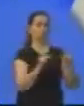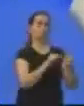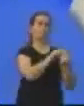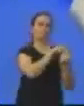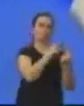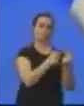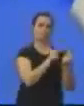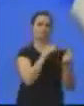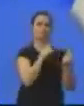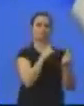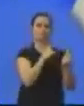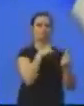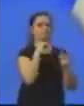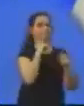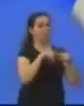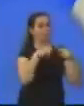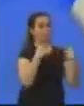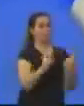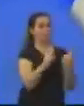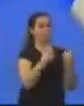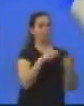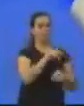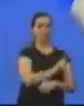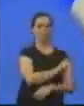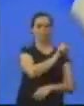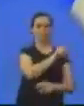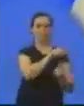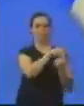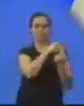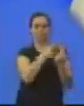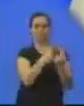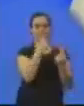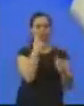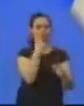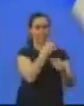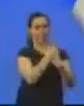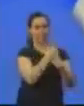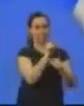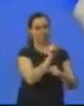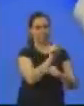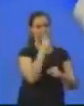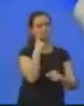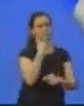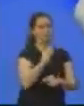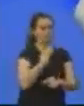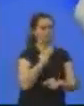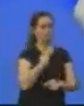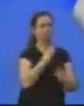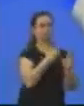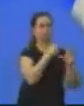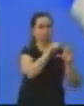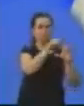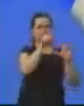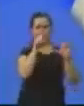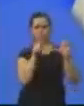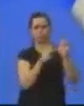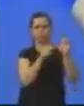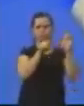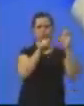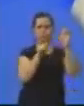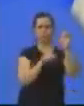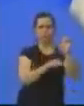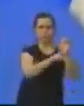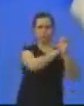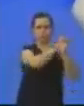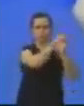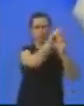π. Então, eu vou colocar kπ, para indicar que é o número de voltas que eu posso colocar ali,